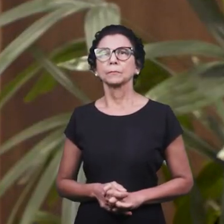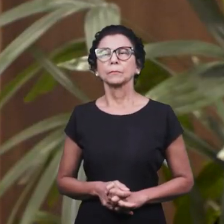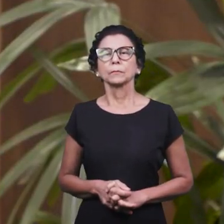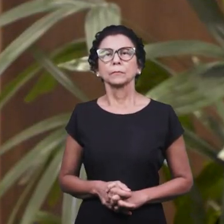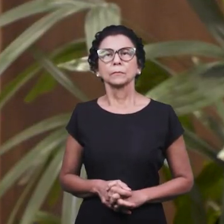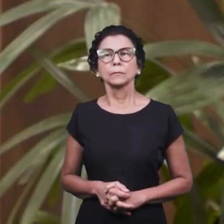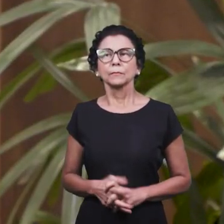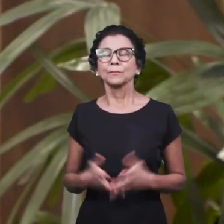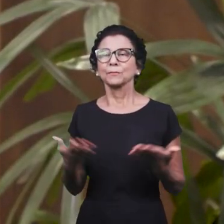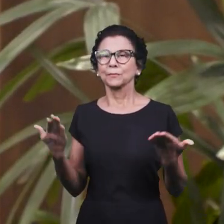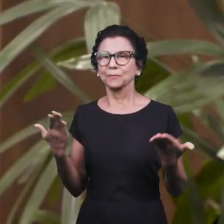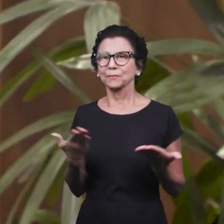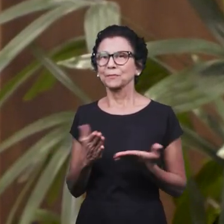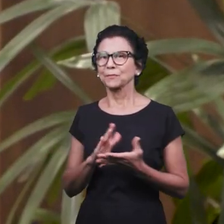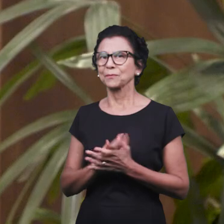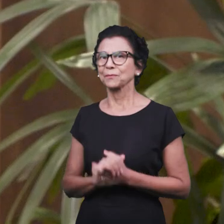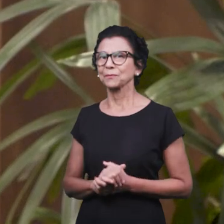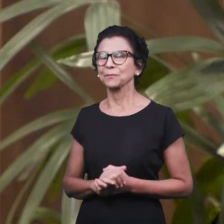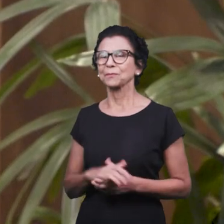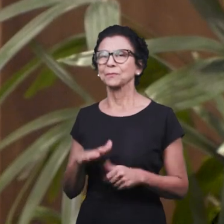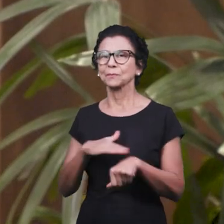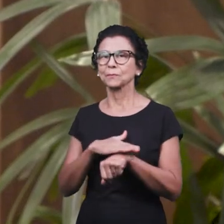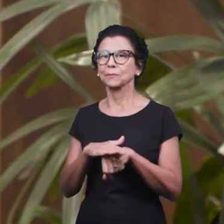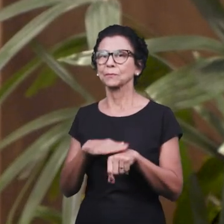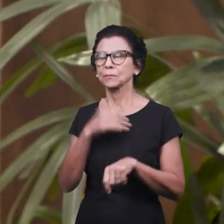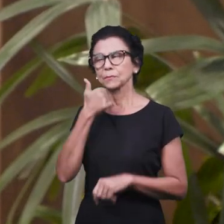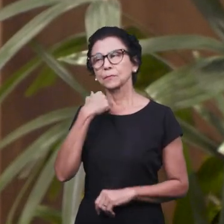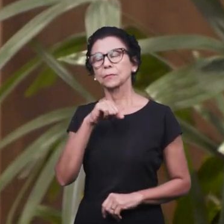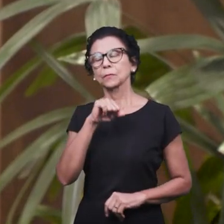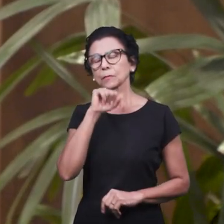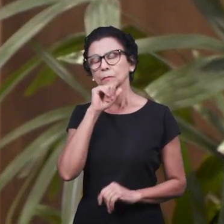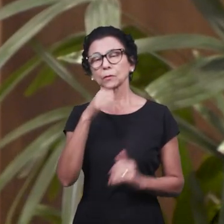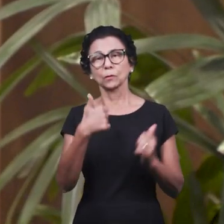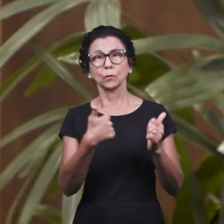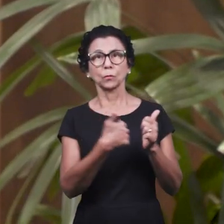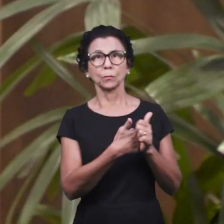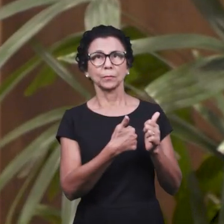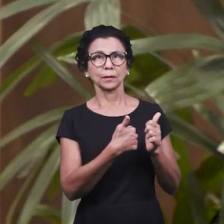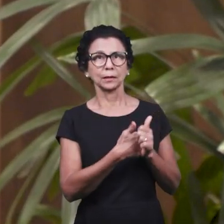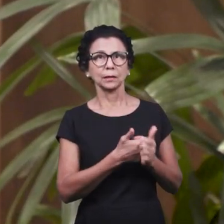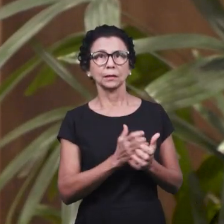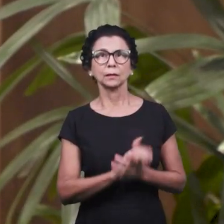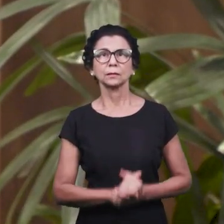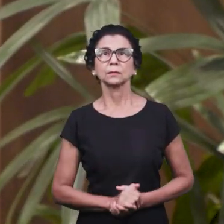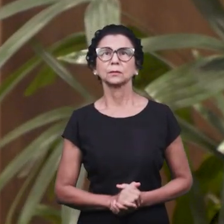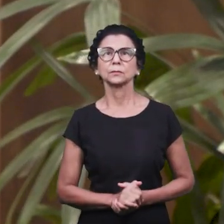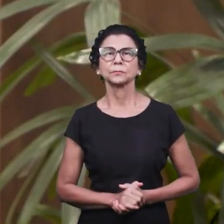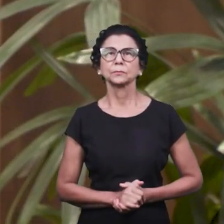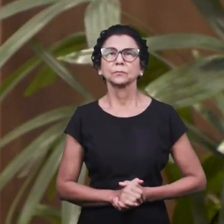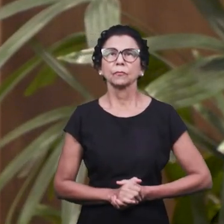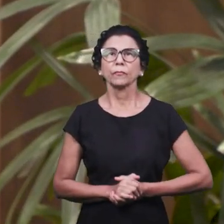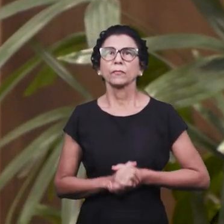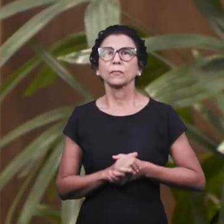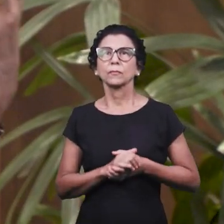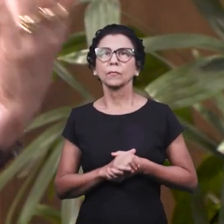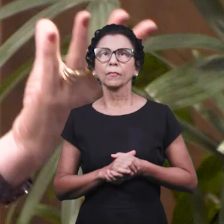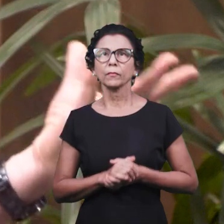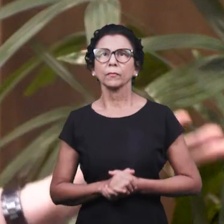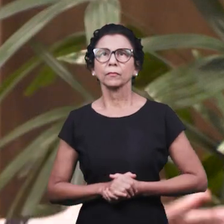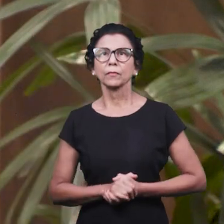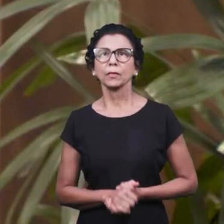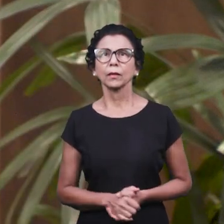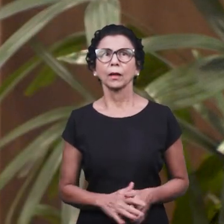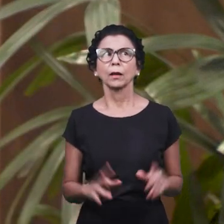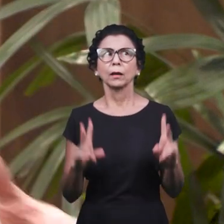conversar um pouquinho com a sua mãe, porque as mães que estão nos acompanhando, elas devem estar nos ouvindo e dizendo, que